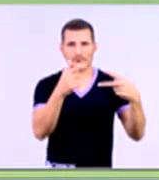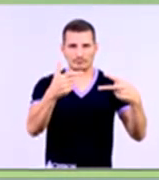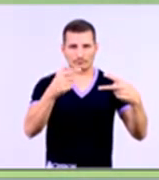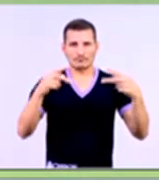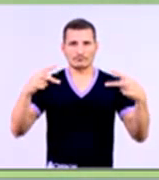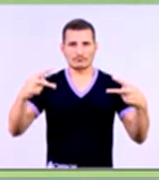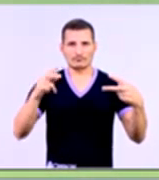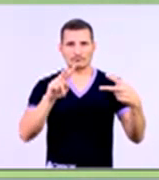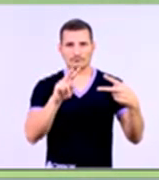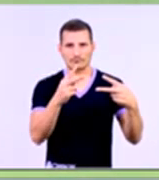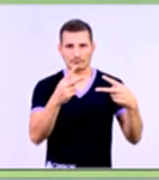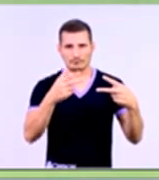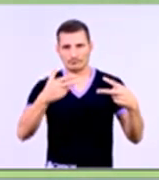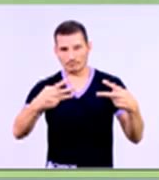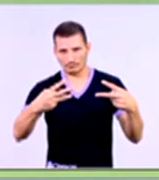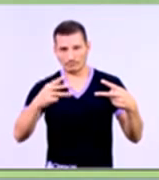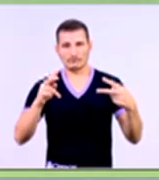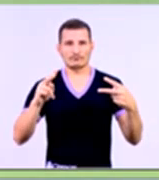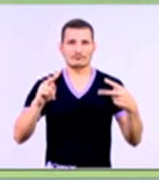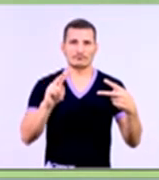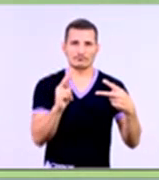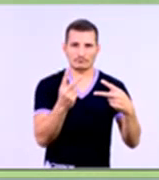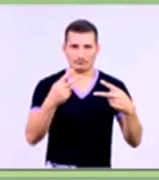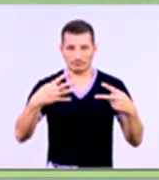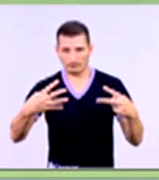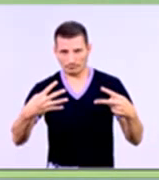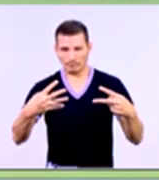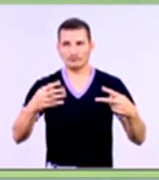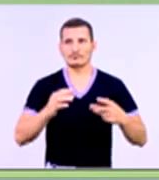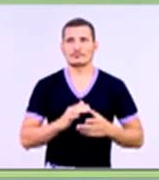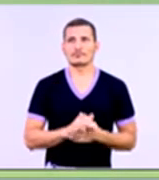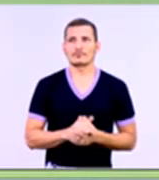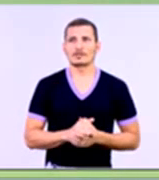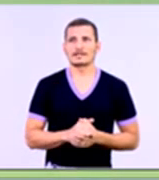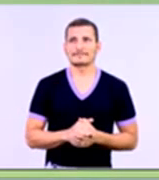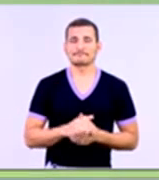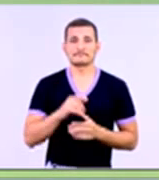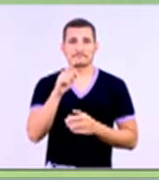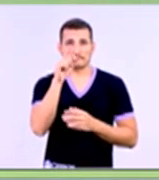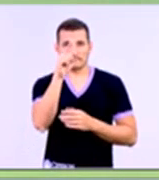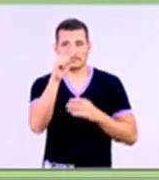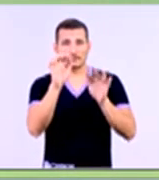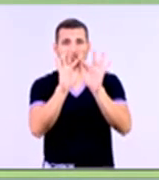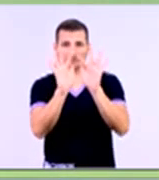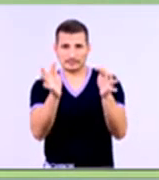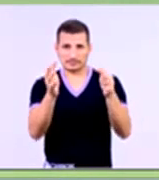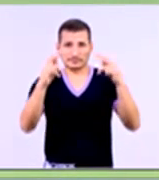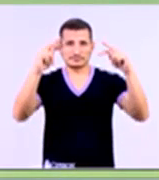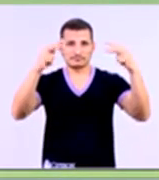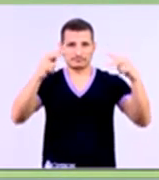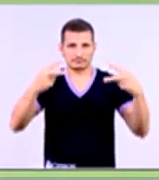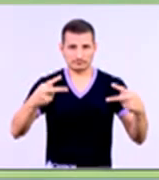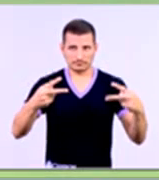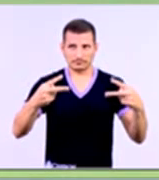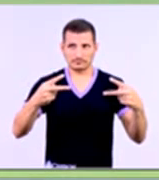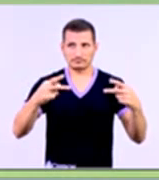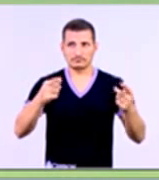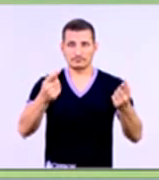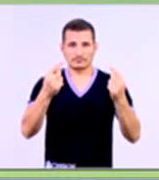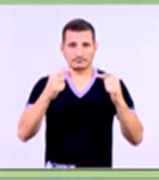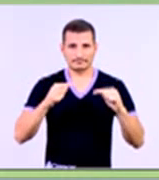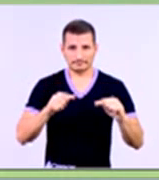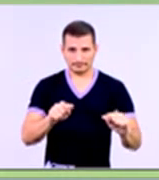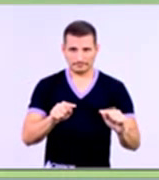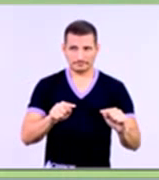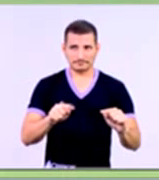H4 e assim sucessivamente. Aqui nós temos o resultado em HTML simples. E aqui nós temos o